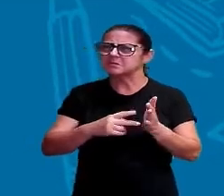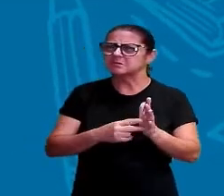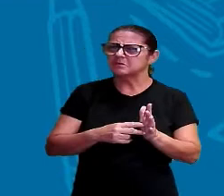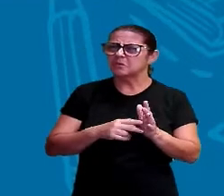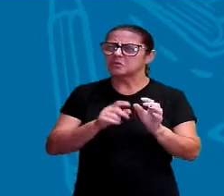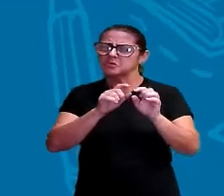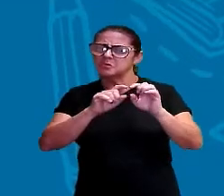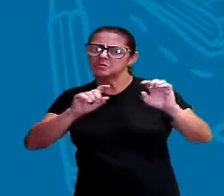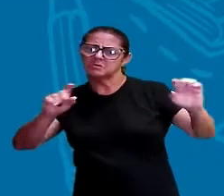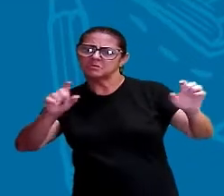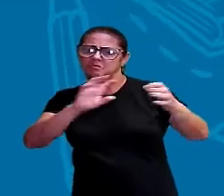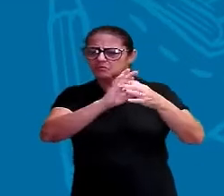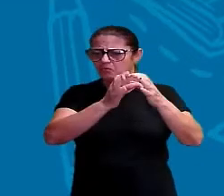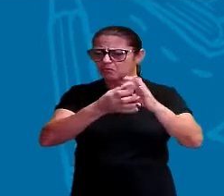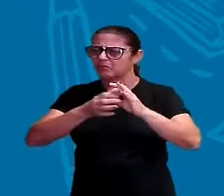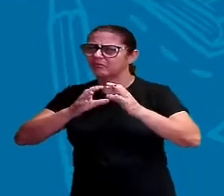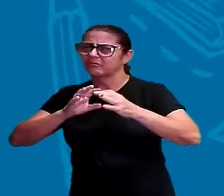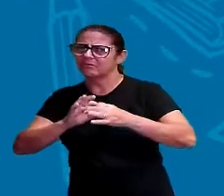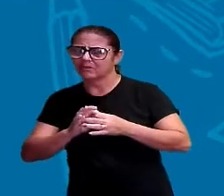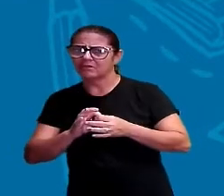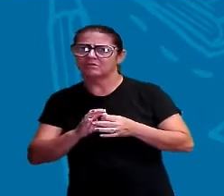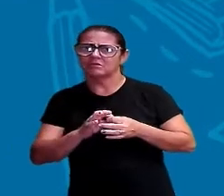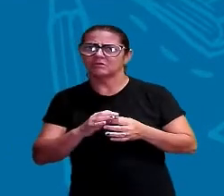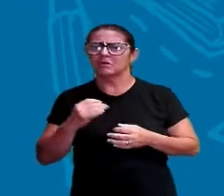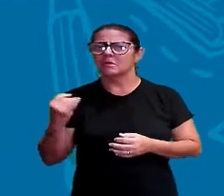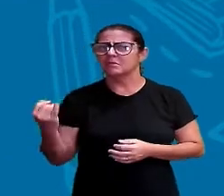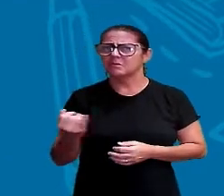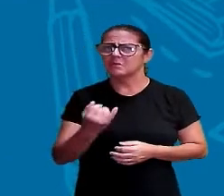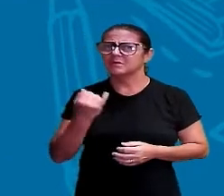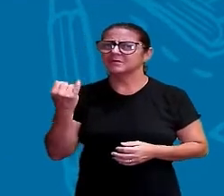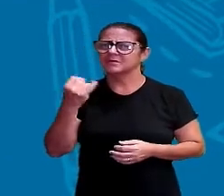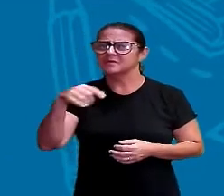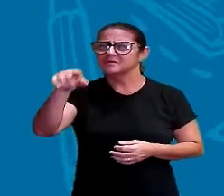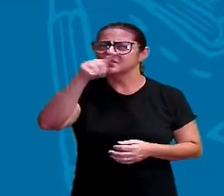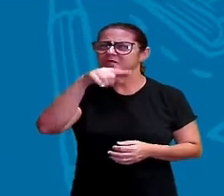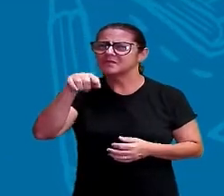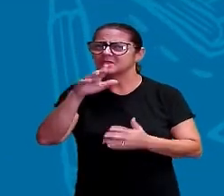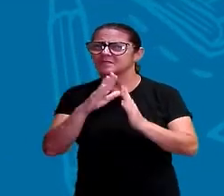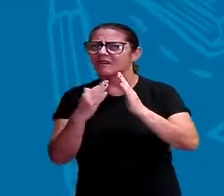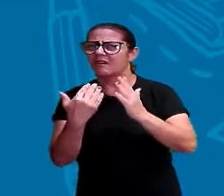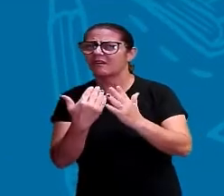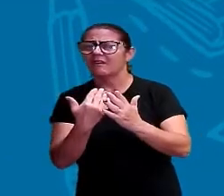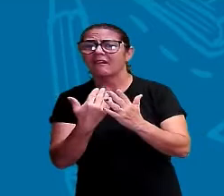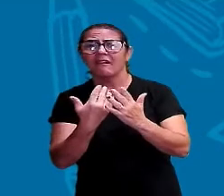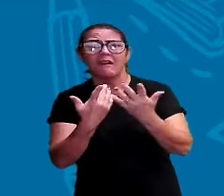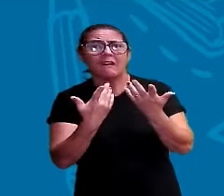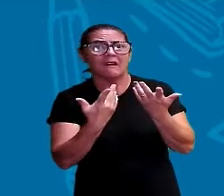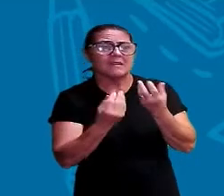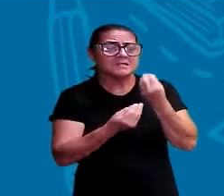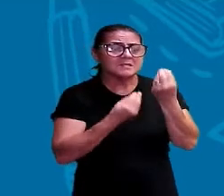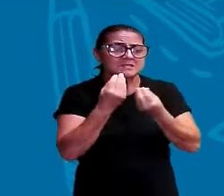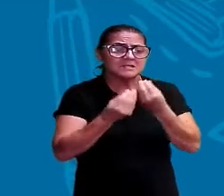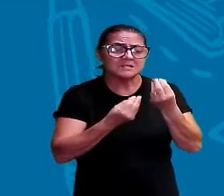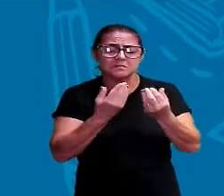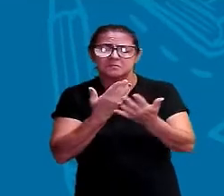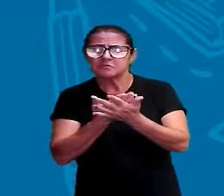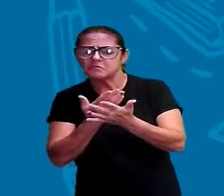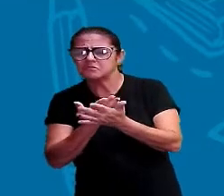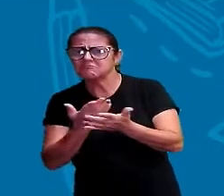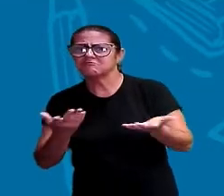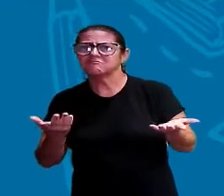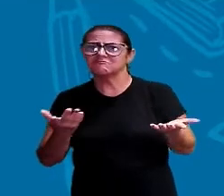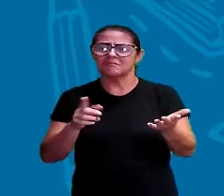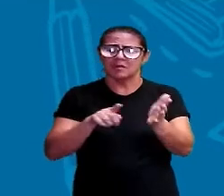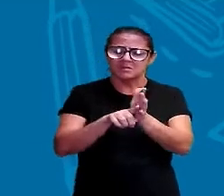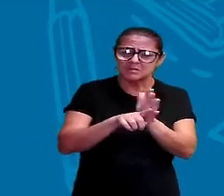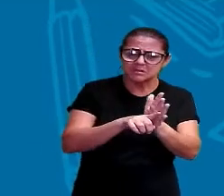bom a gente saber, sim. É essencial você aí em casa ter sempre o dicionário ou ter sempre a vontade de aprender quais